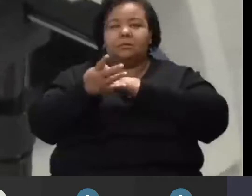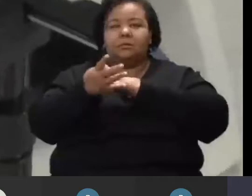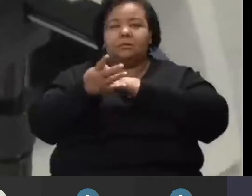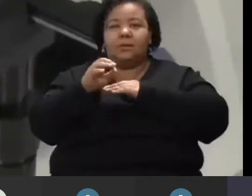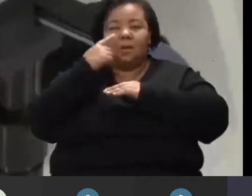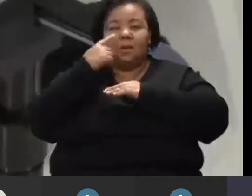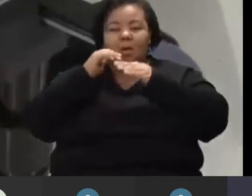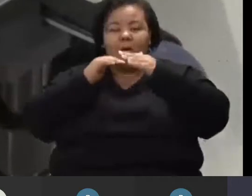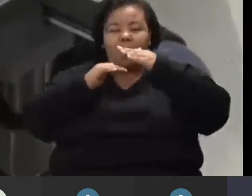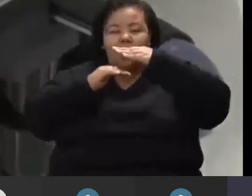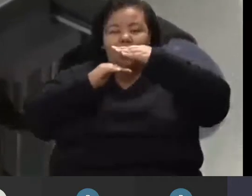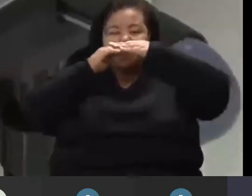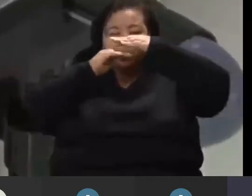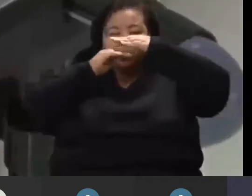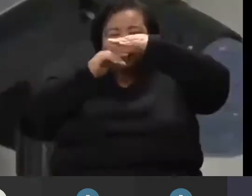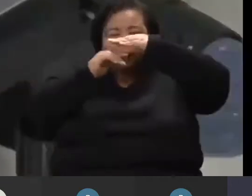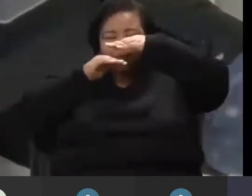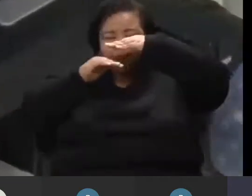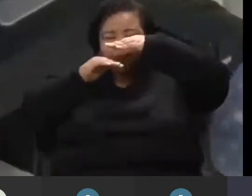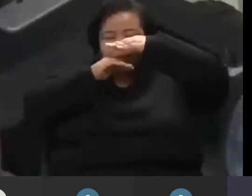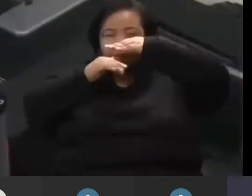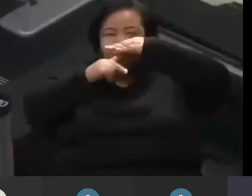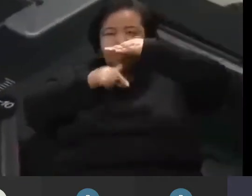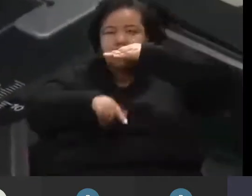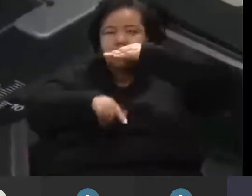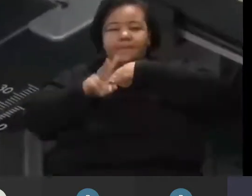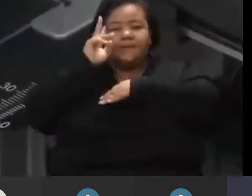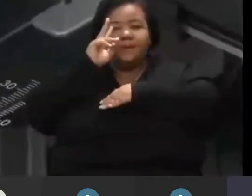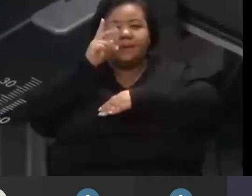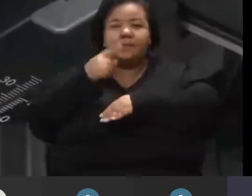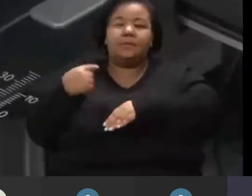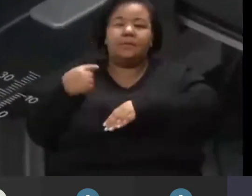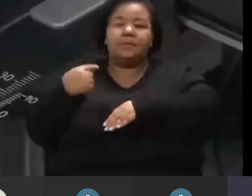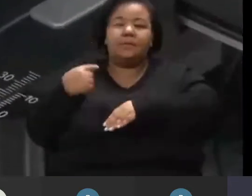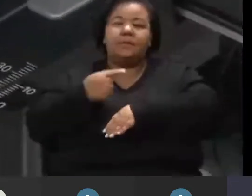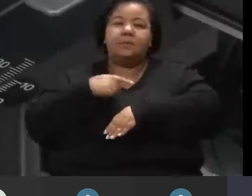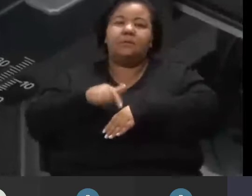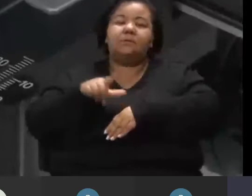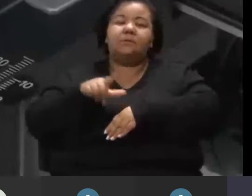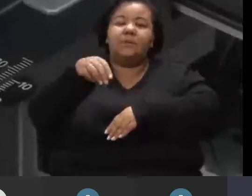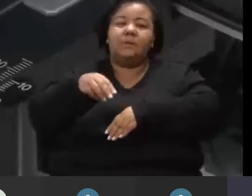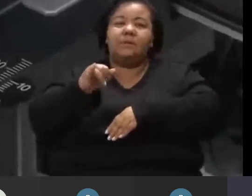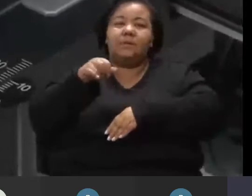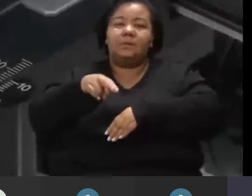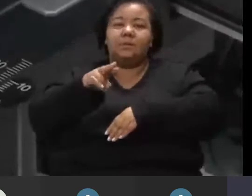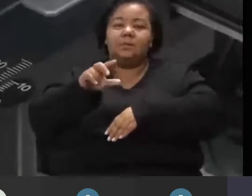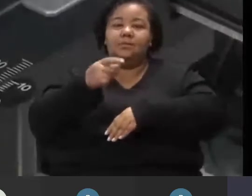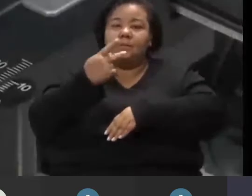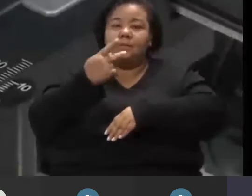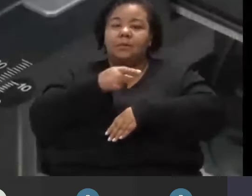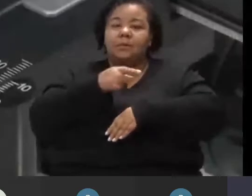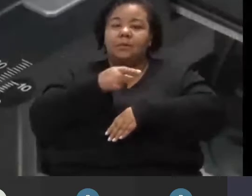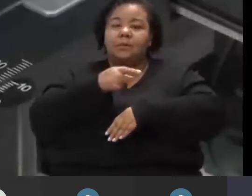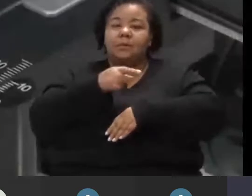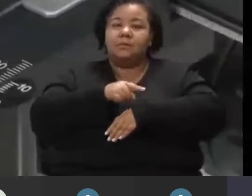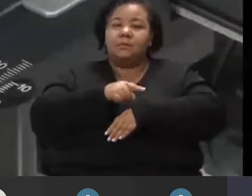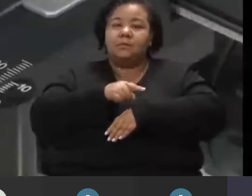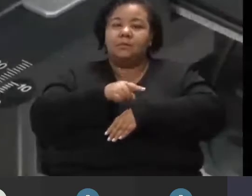nossa lâmina. Lembre-se ainda que nós temos a lamínula, tá? Então, lembre-se que nesse procedimento, você